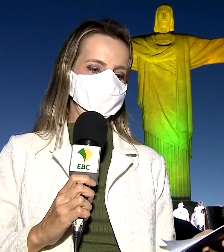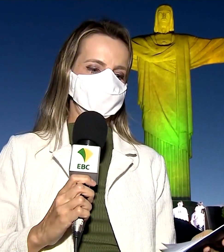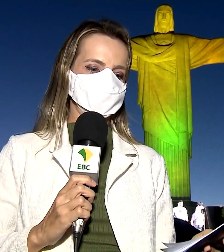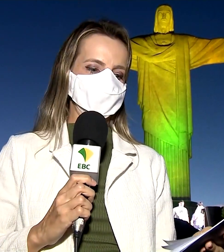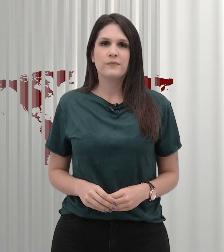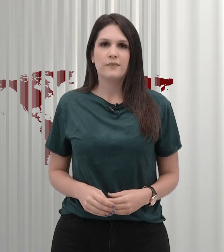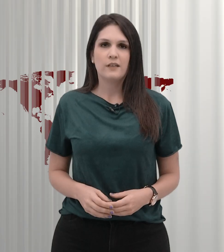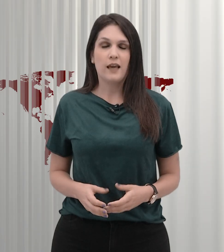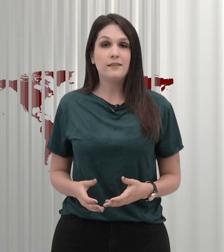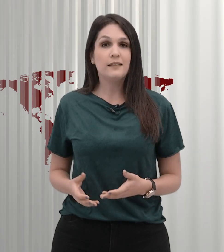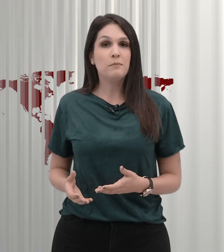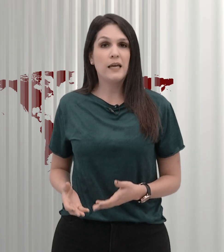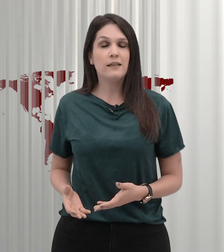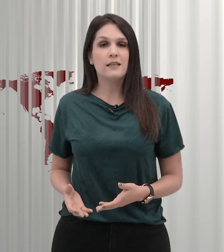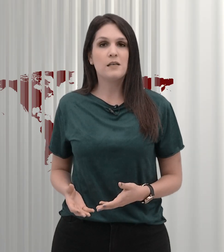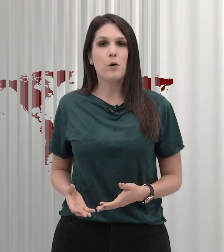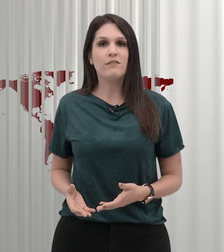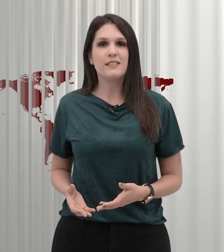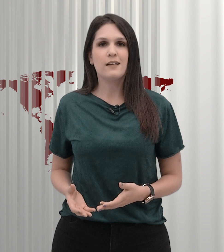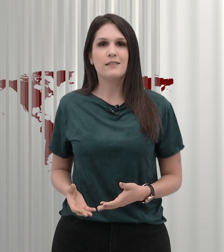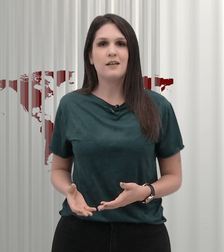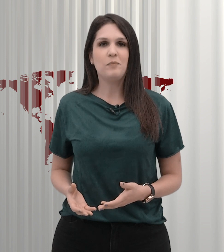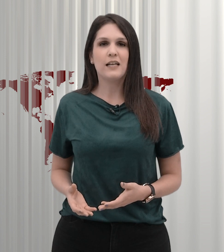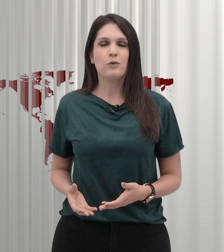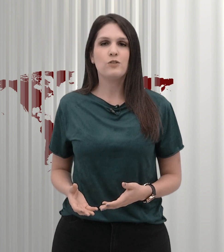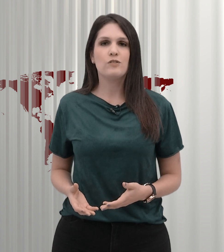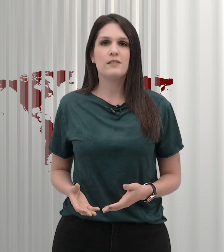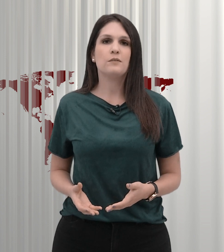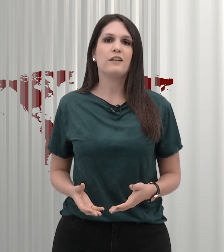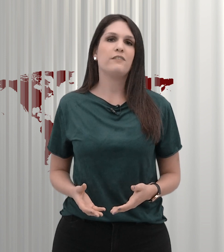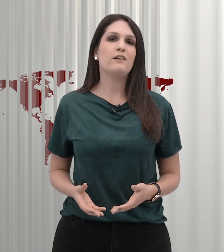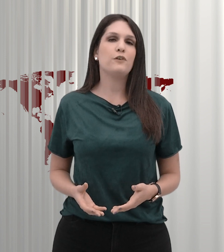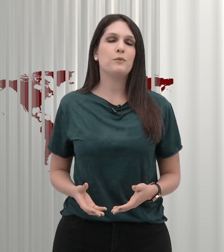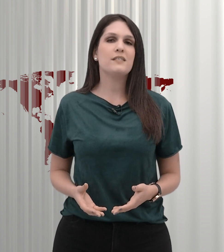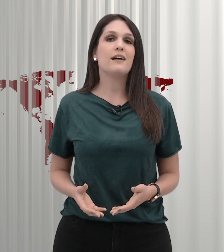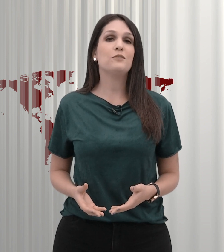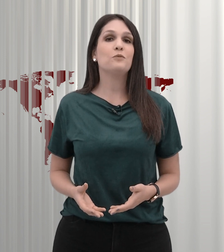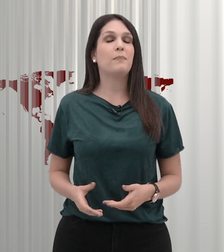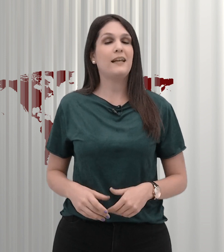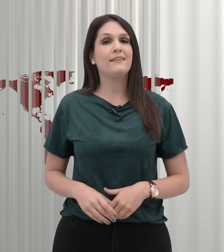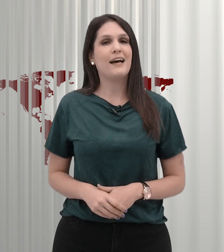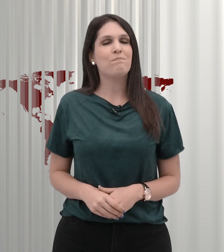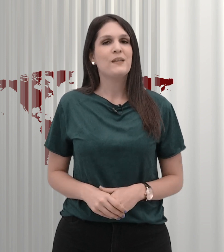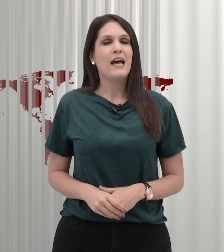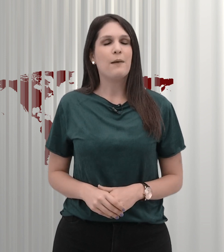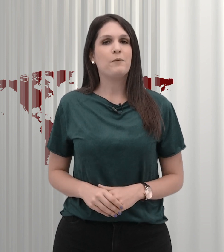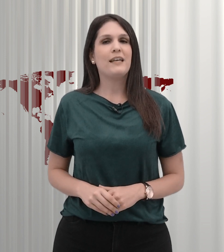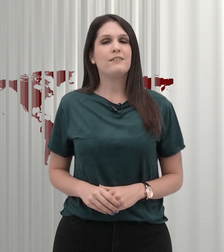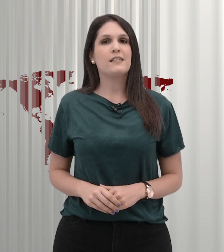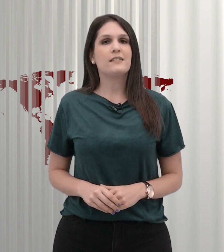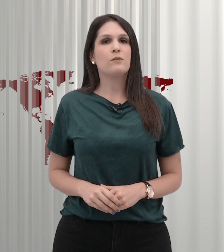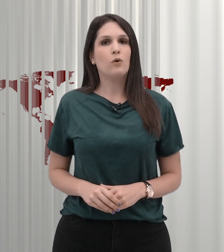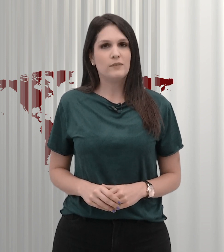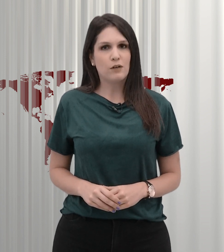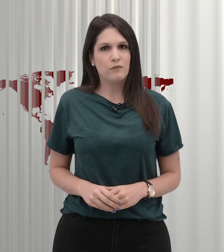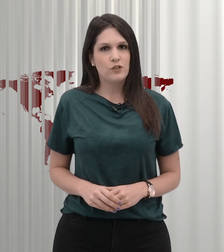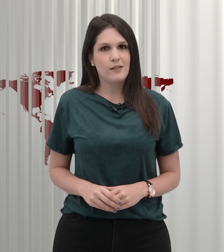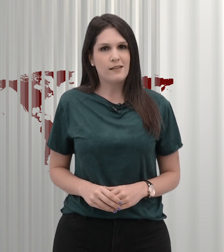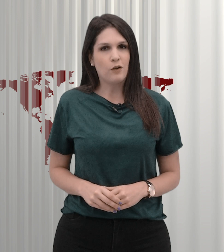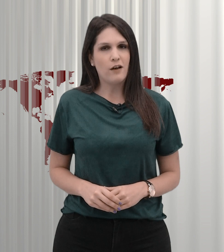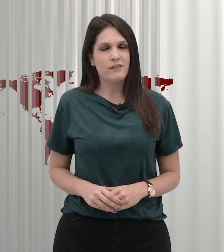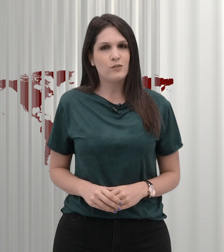em abrigos. Quem também antecipou a vacinação para a noite de segunda-feira foi o estado do Paraná. A primeira vacinação